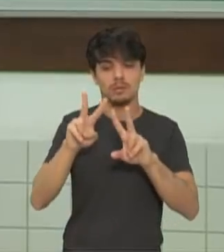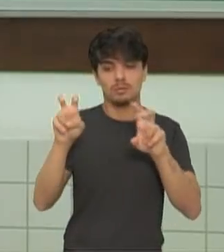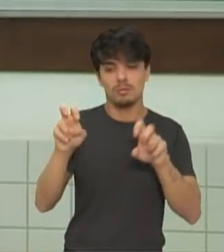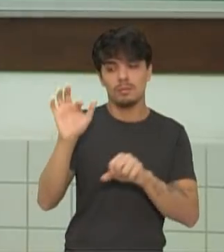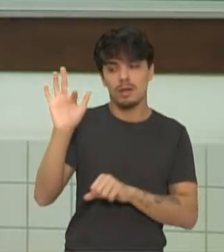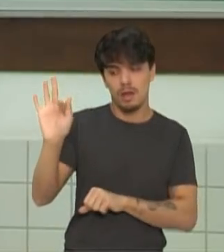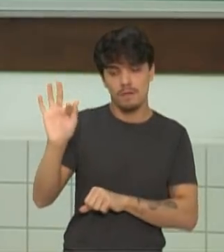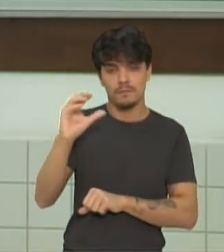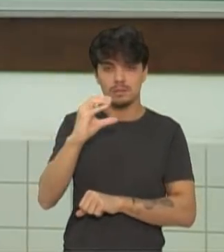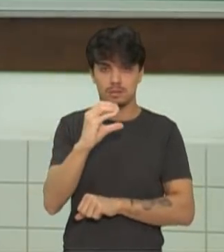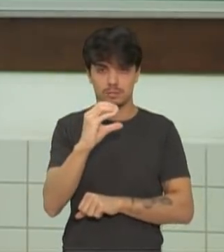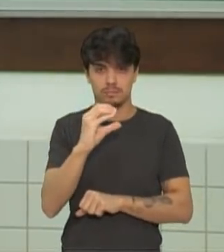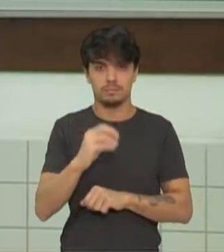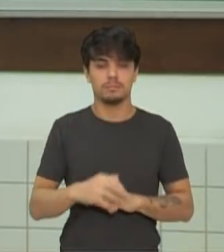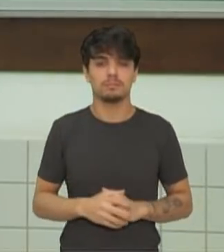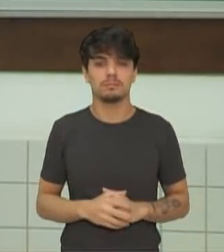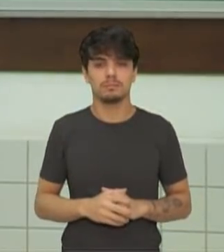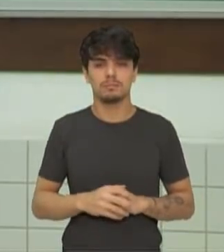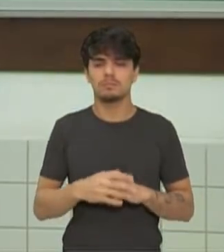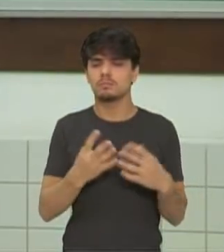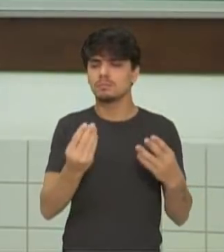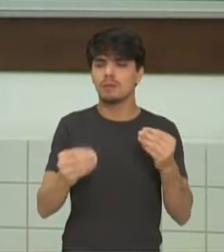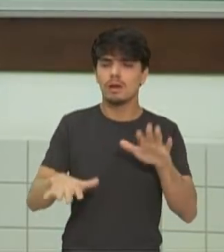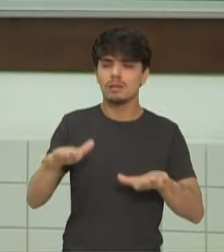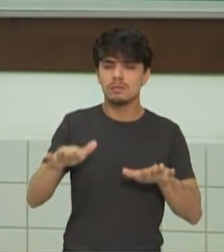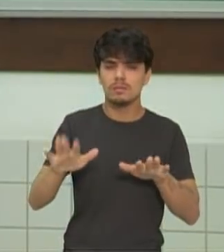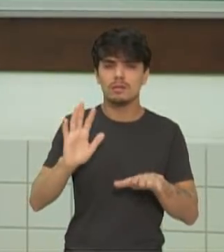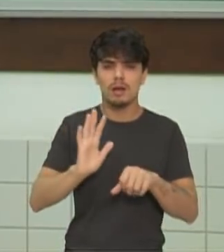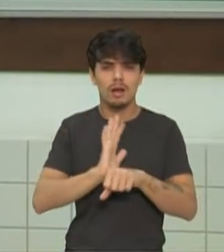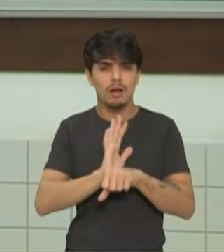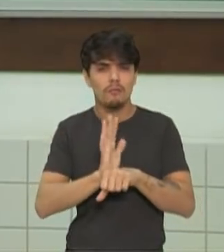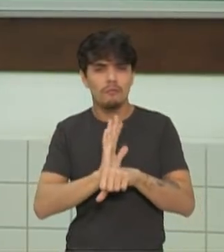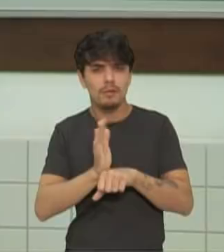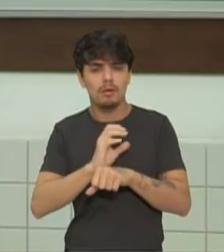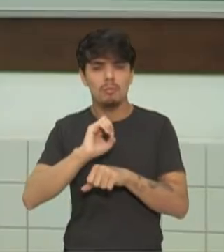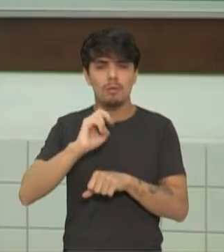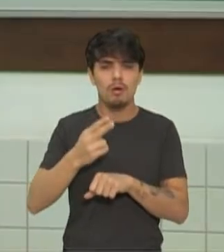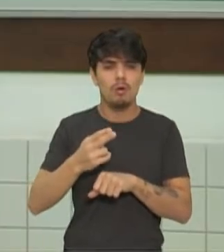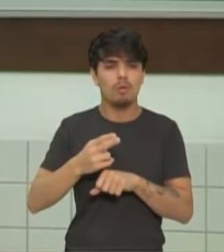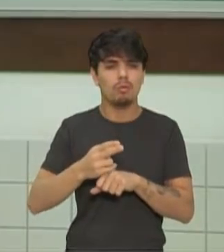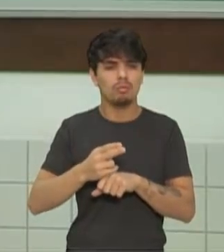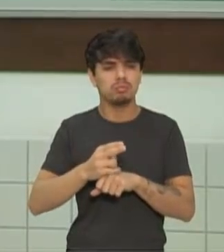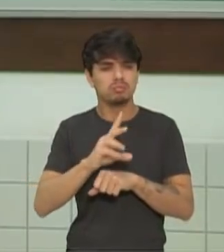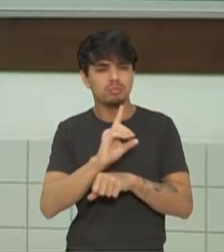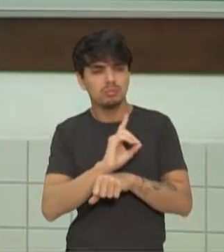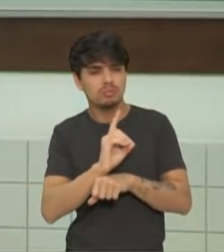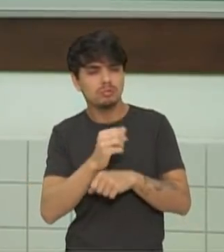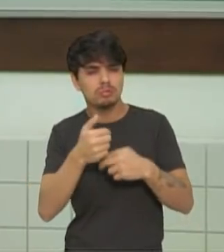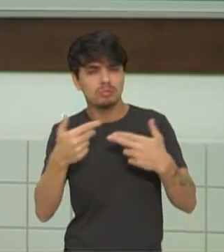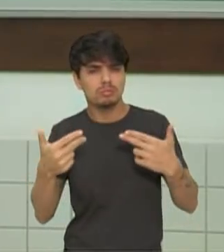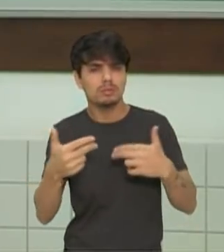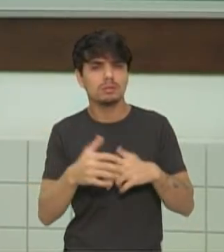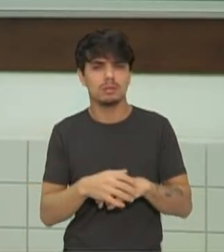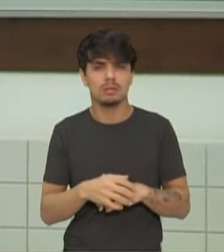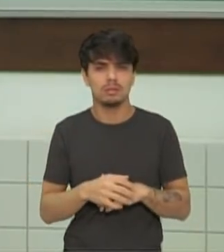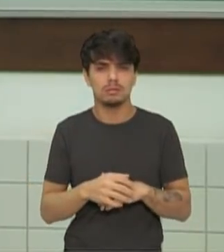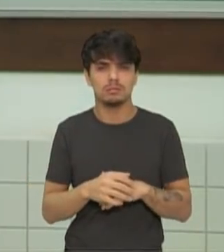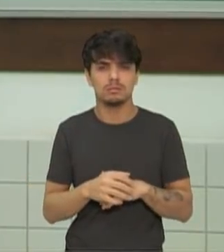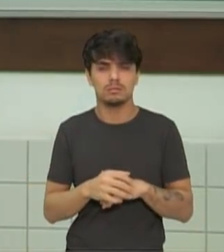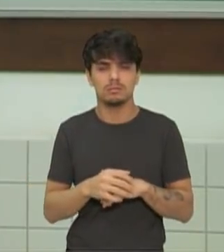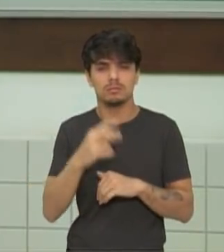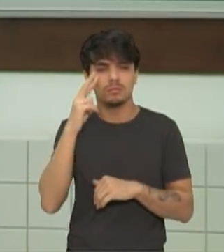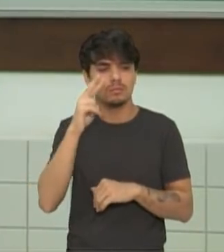e Celsius. Tá bom? Então, muitas vezes em filmes, em documentários, enfim, vocês visualizam